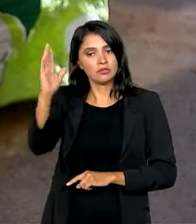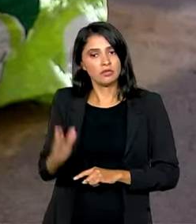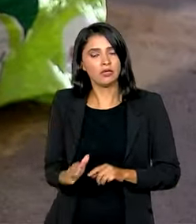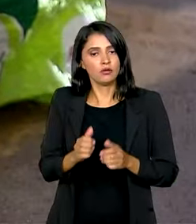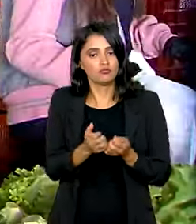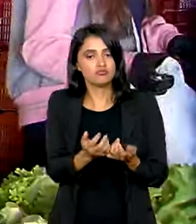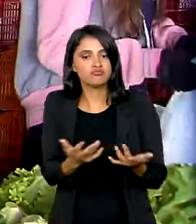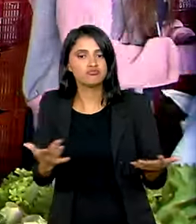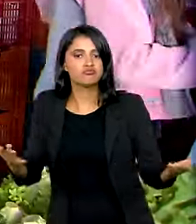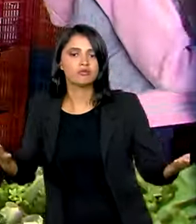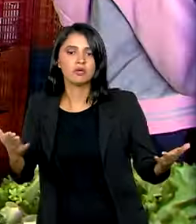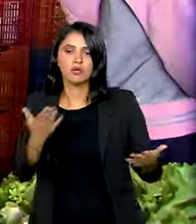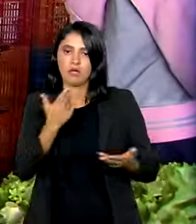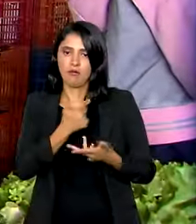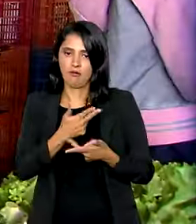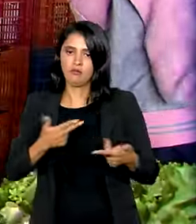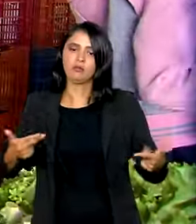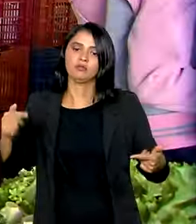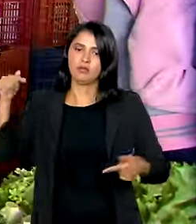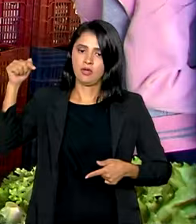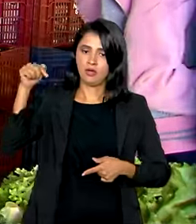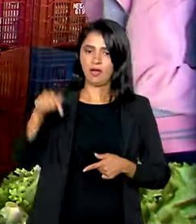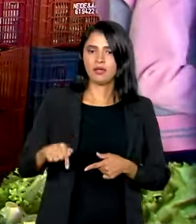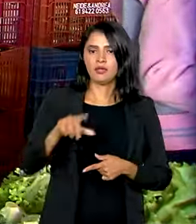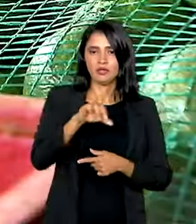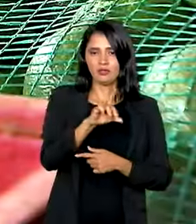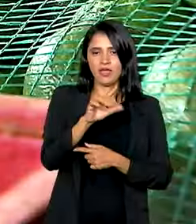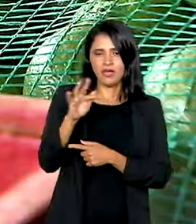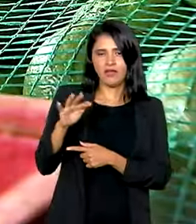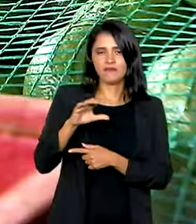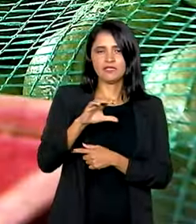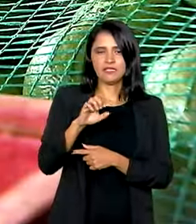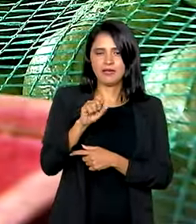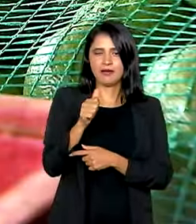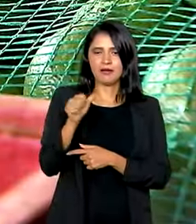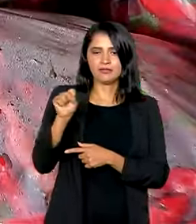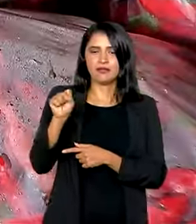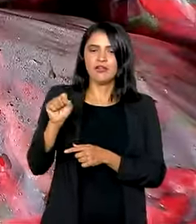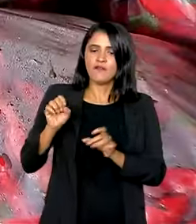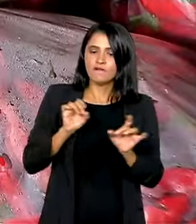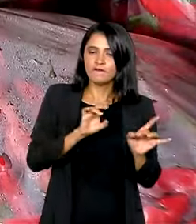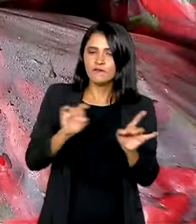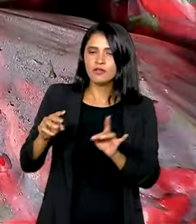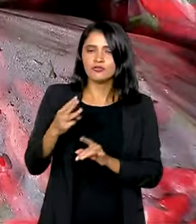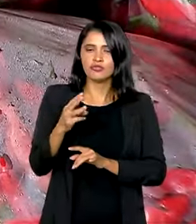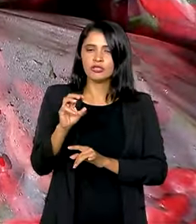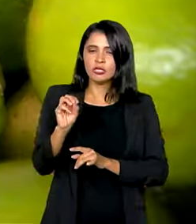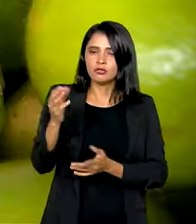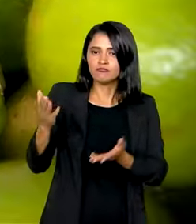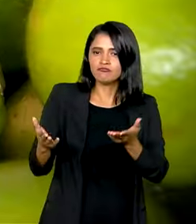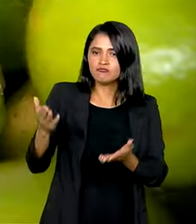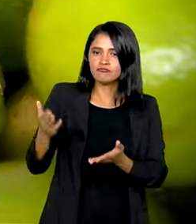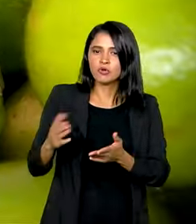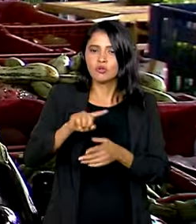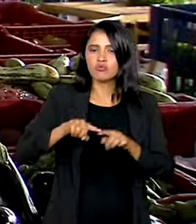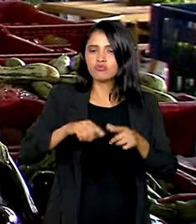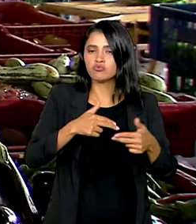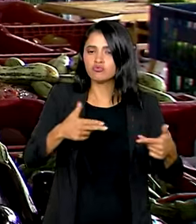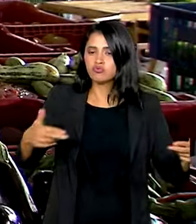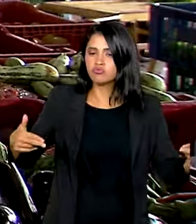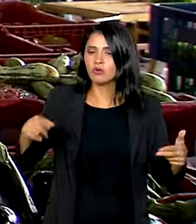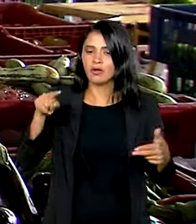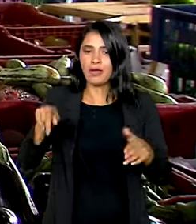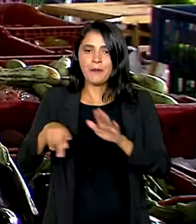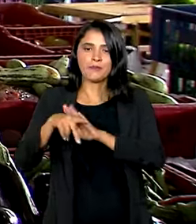mais farta. Aqui na Ceasa do Distrito Federal, são vendidas por mês 30 toneladas de produtos. E os